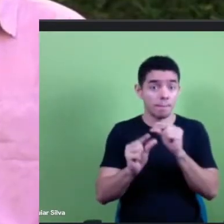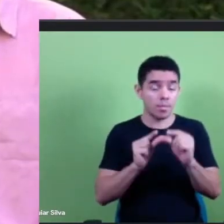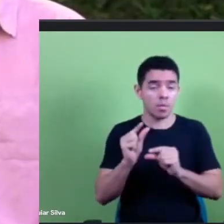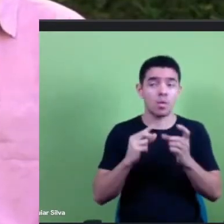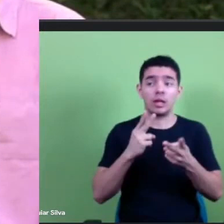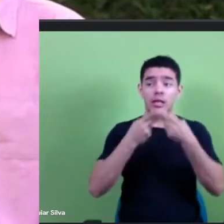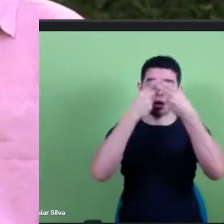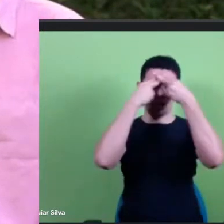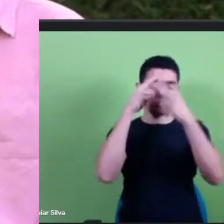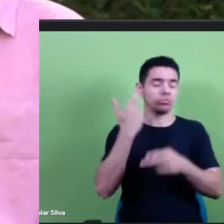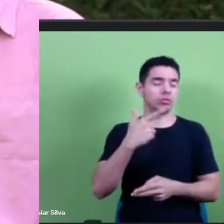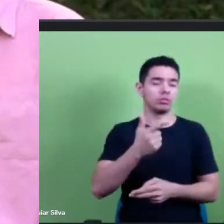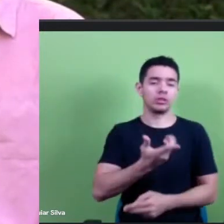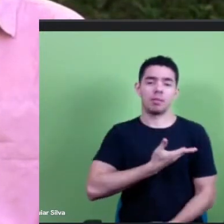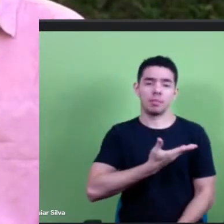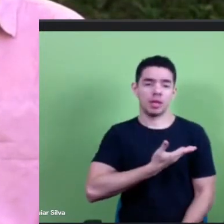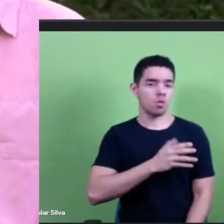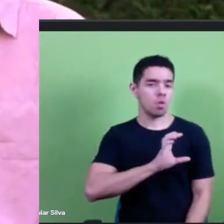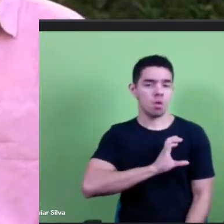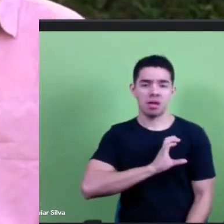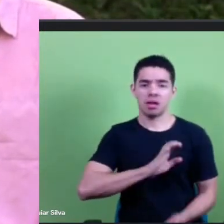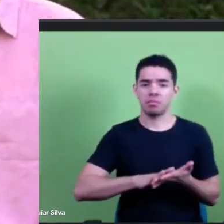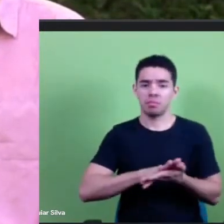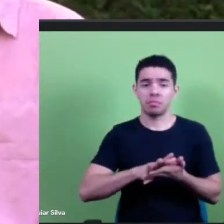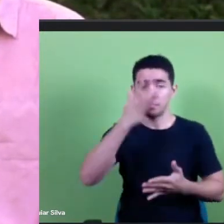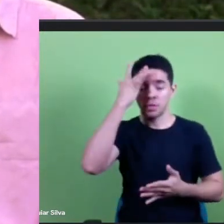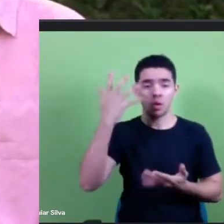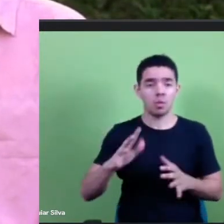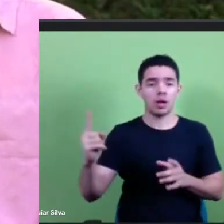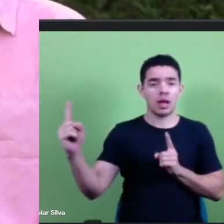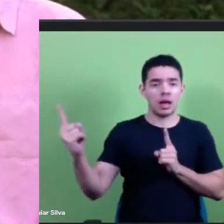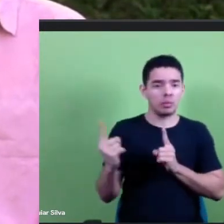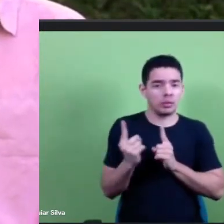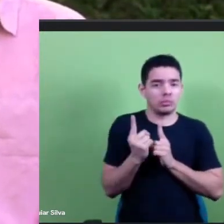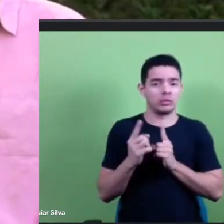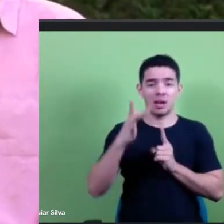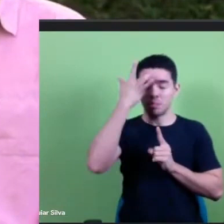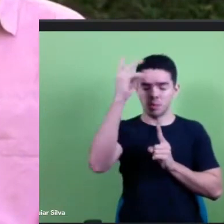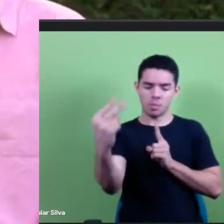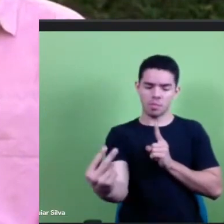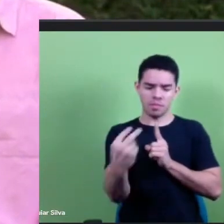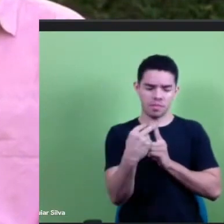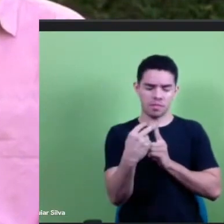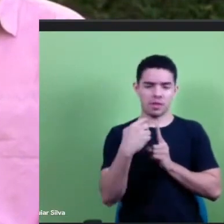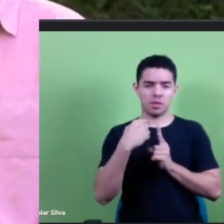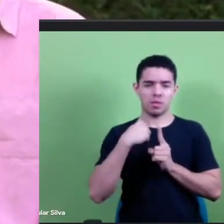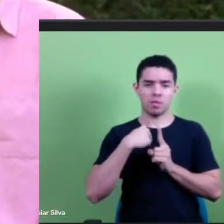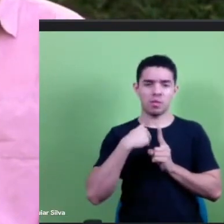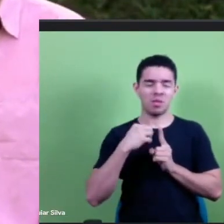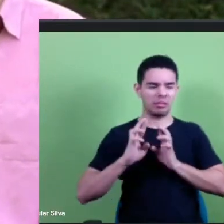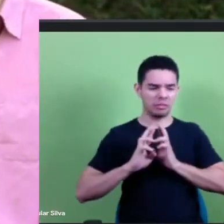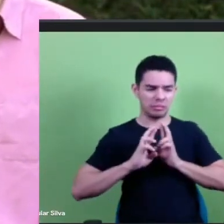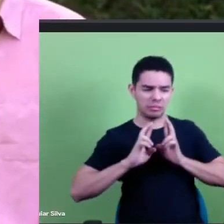tinha colegas, nem amigos, porque ninguém queria se aproximar de mim. Aí eu sempre fui visto como